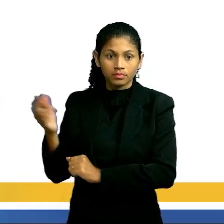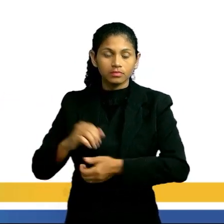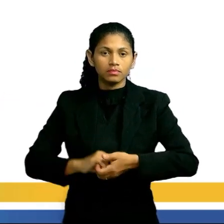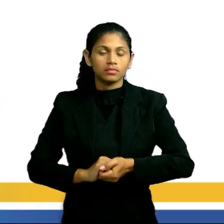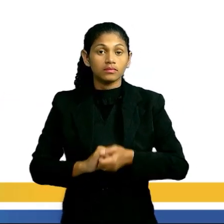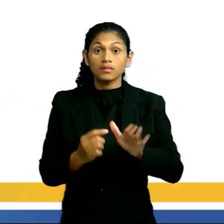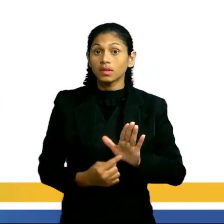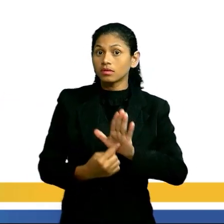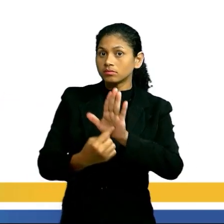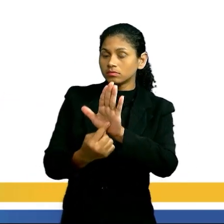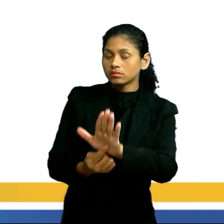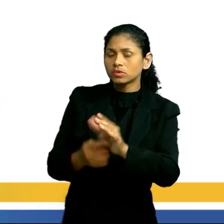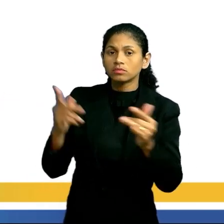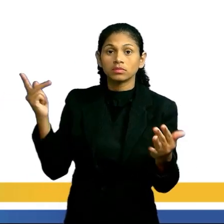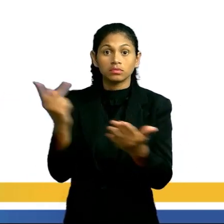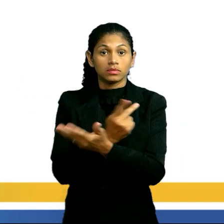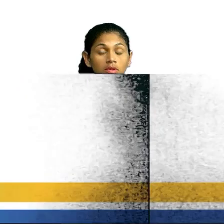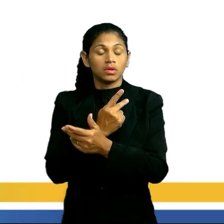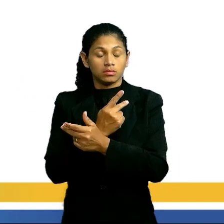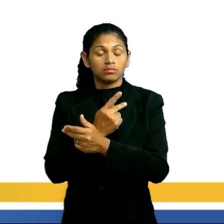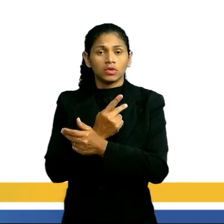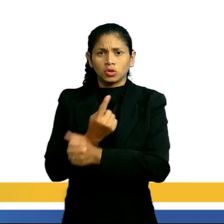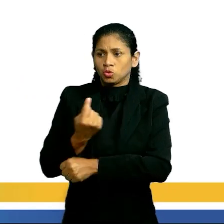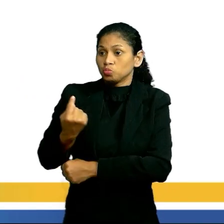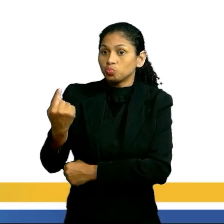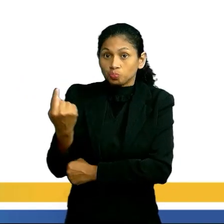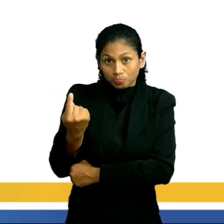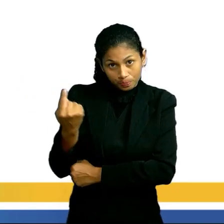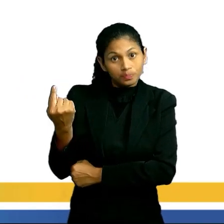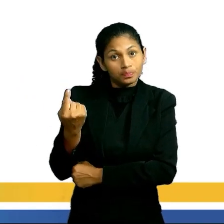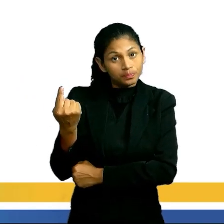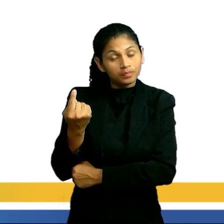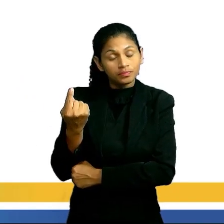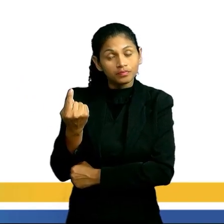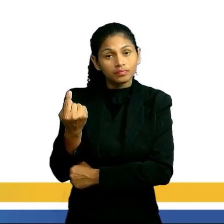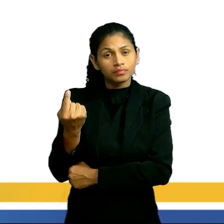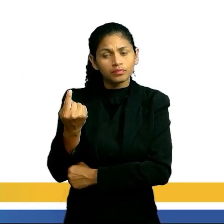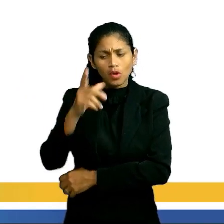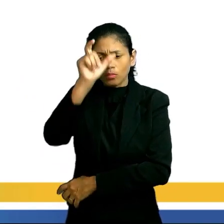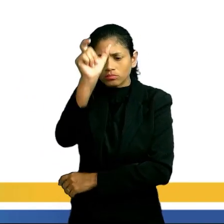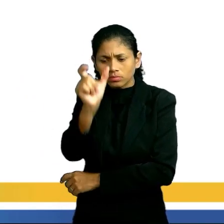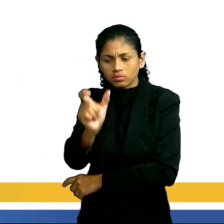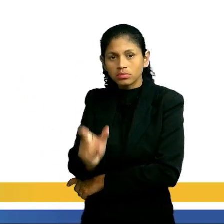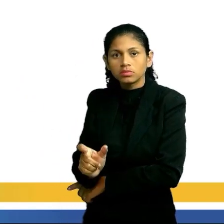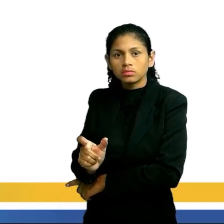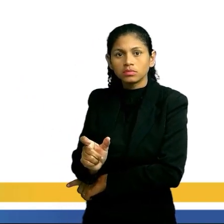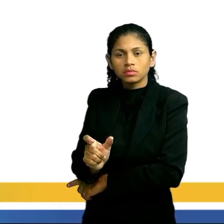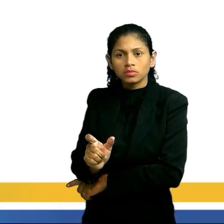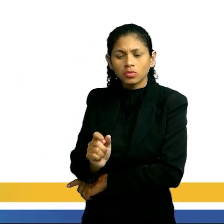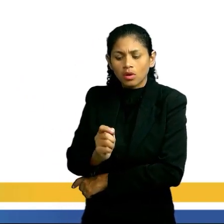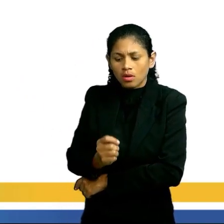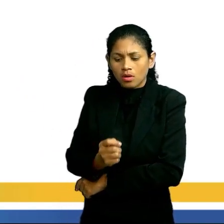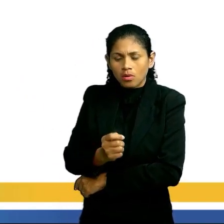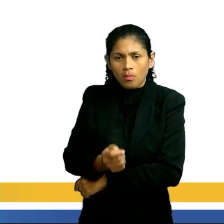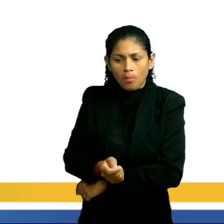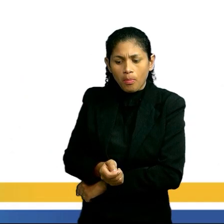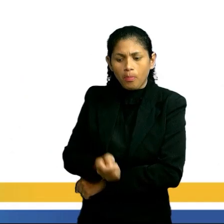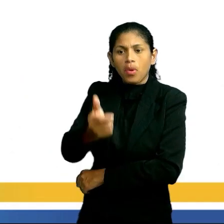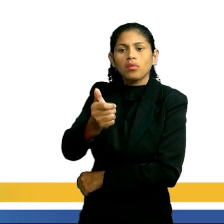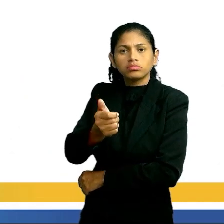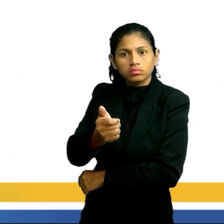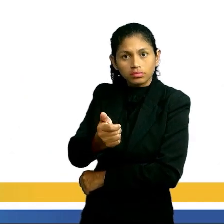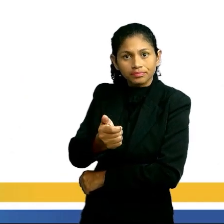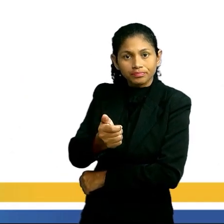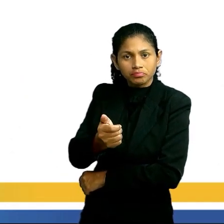são mutuamente exclusivos. O indivíduo joga uma moeda para cima